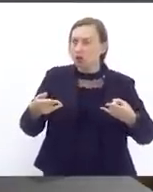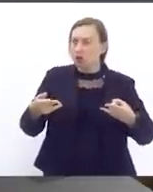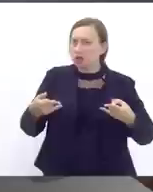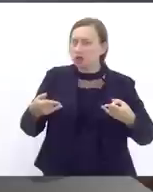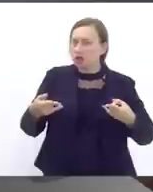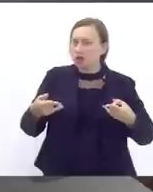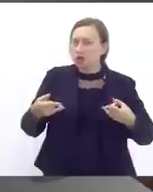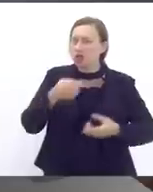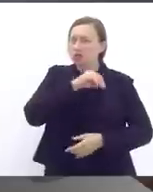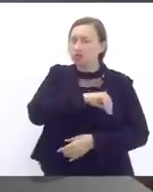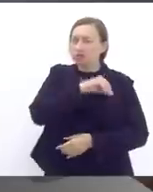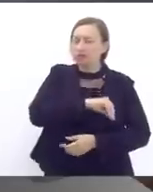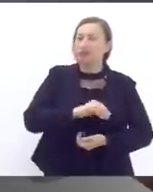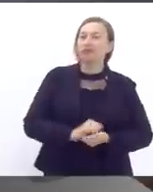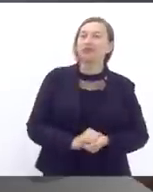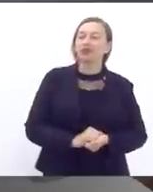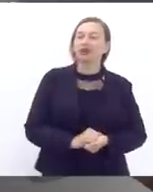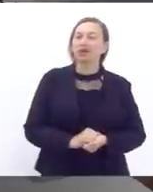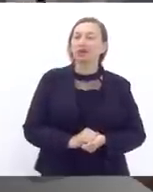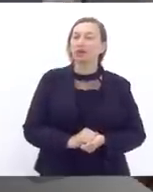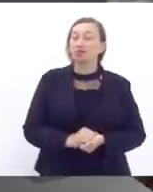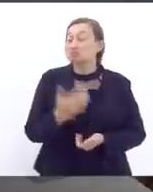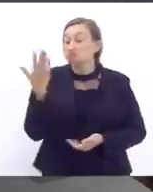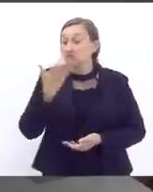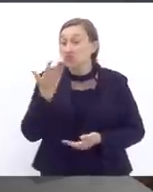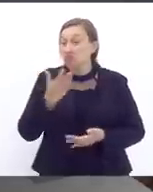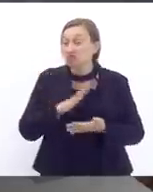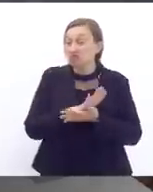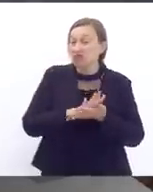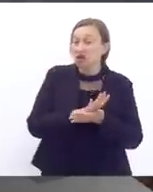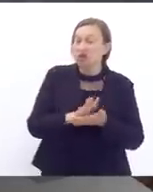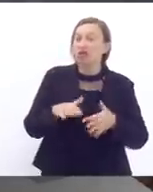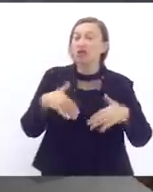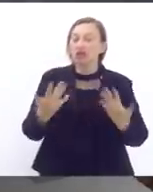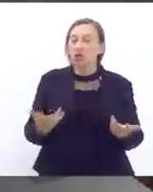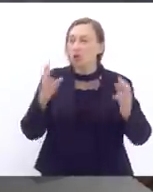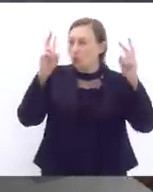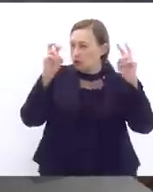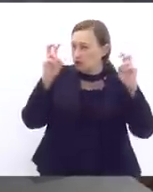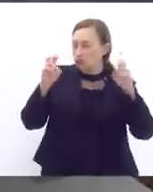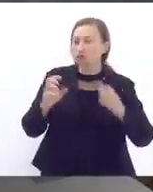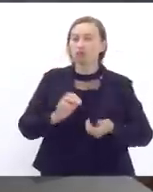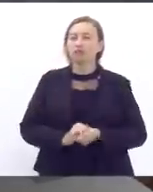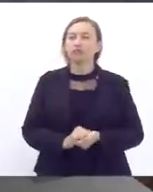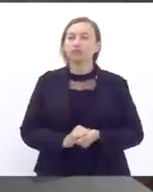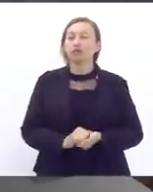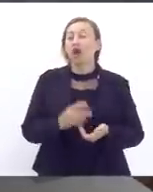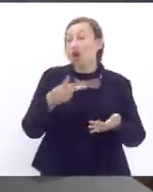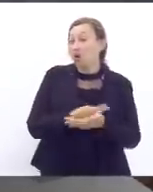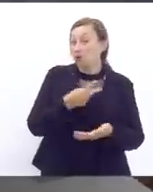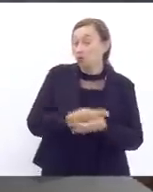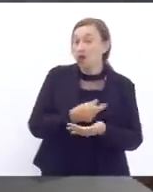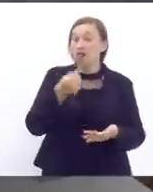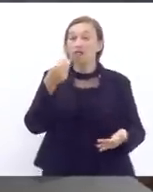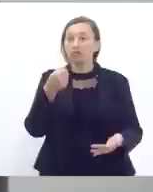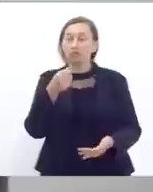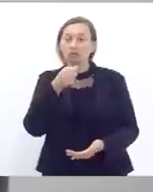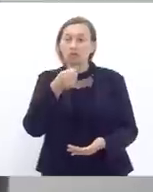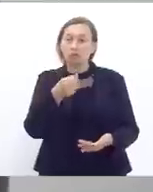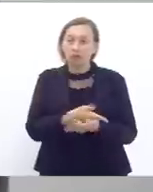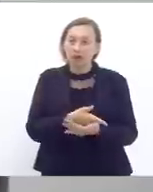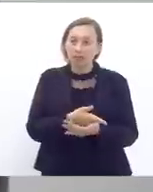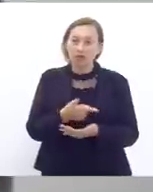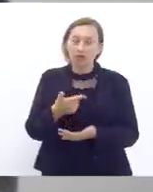no mesmo tempo do que os ativos isso tem como a senhora dá uma palavra sobre porque agora teve um erro no pagamento eles estão tentando visualizar